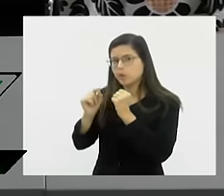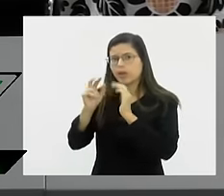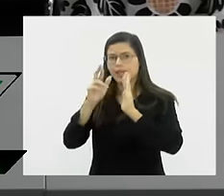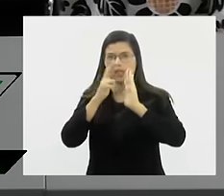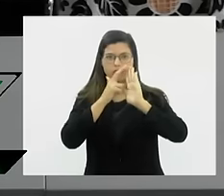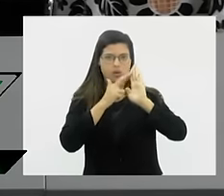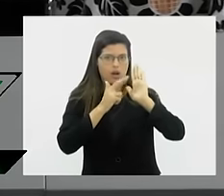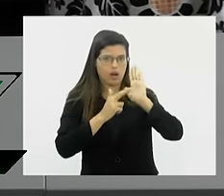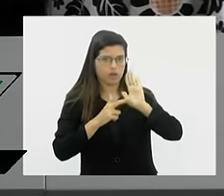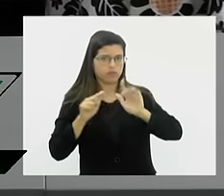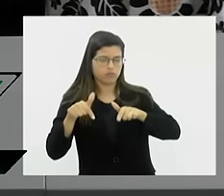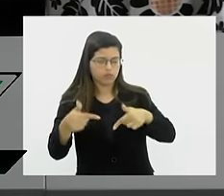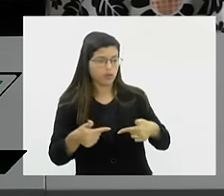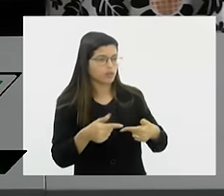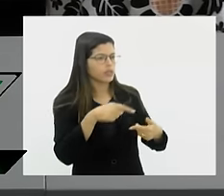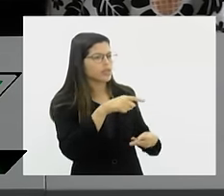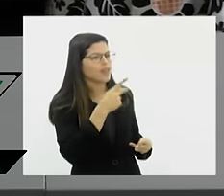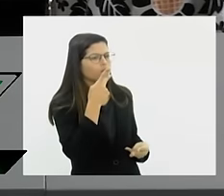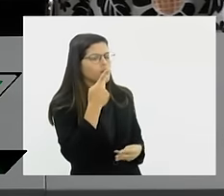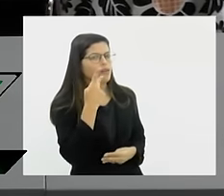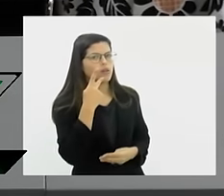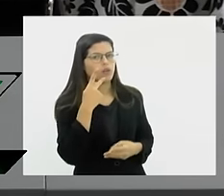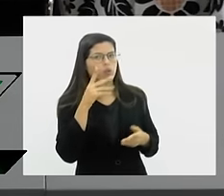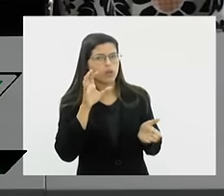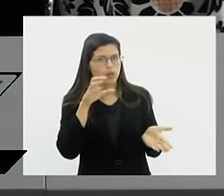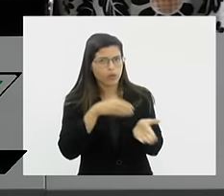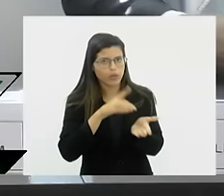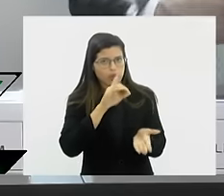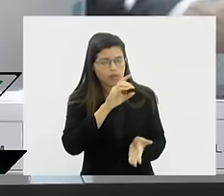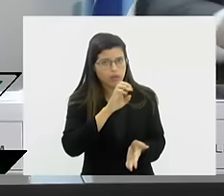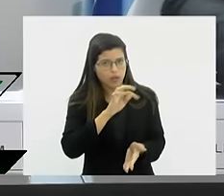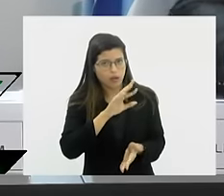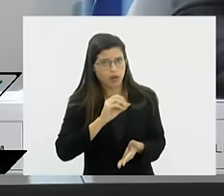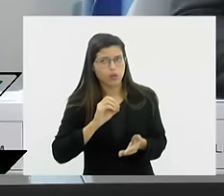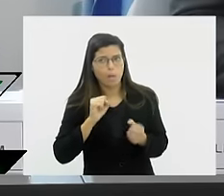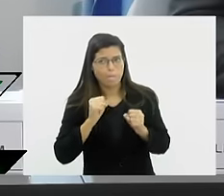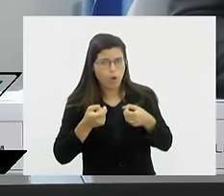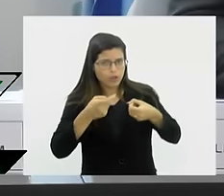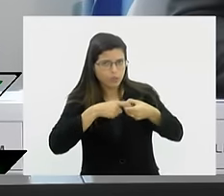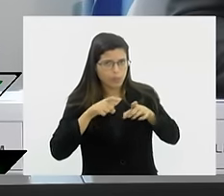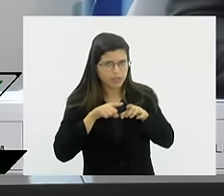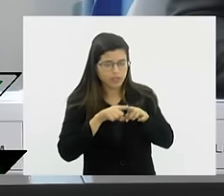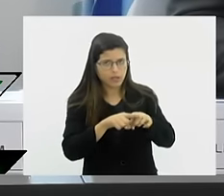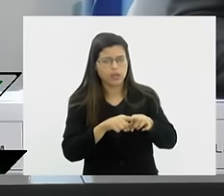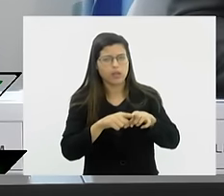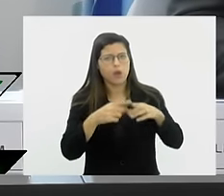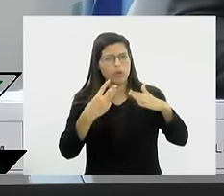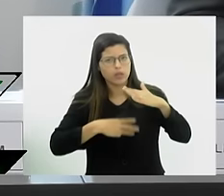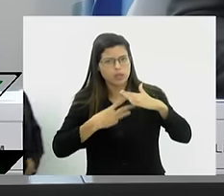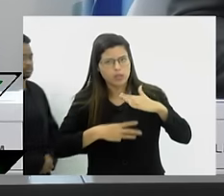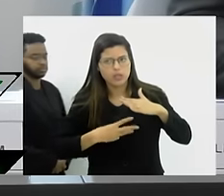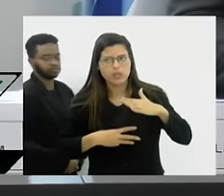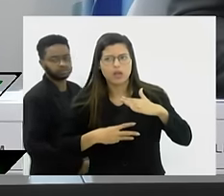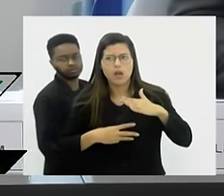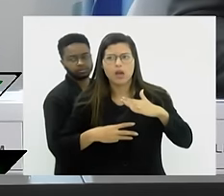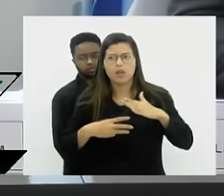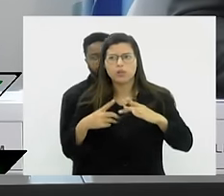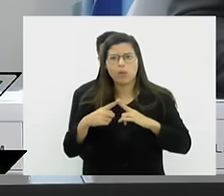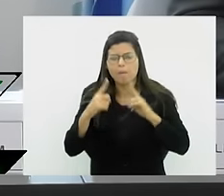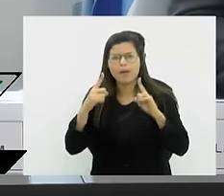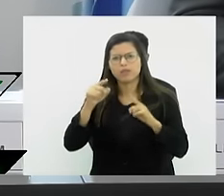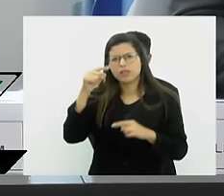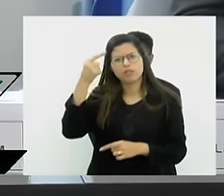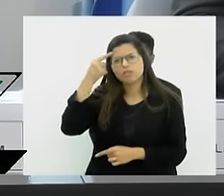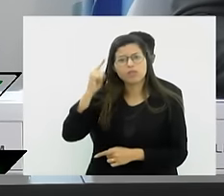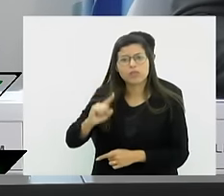veja bem, o senhor está querendo dizer que o Detro pode fazer um convênio com um terceiro, eventualmente uma prefeitura, e o senhor não tem ideia do que está